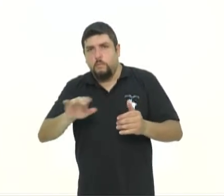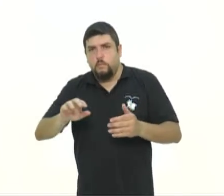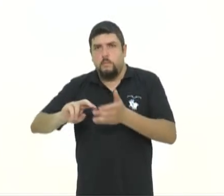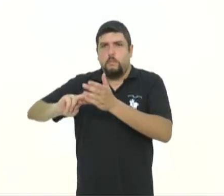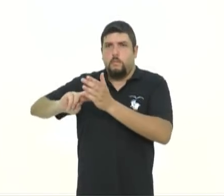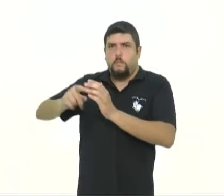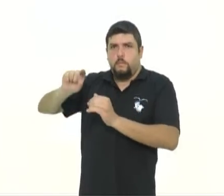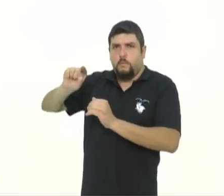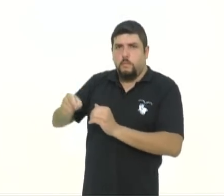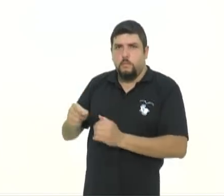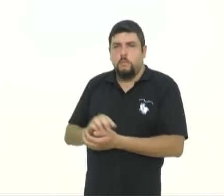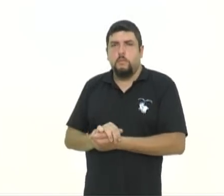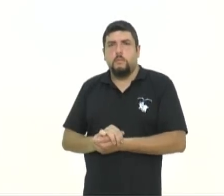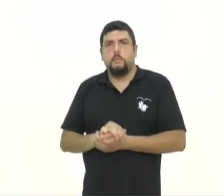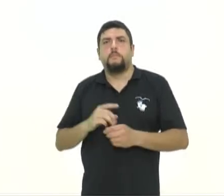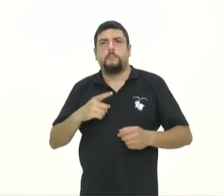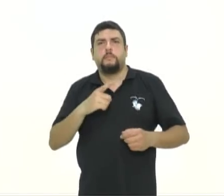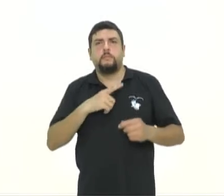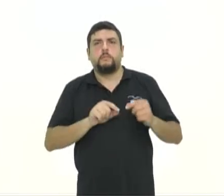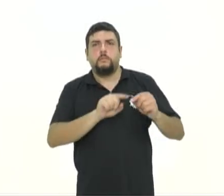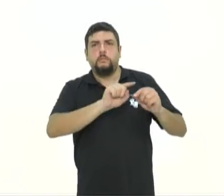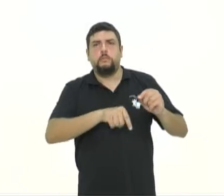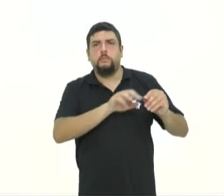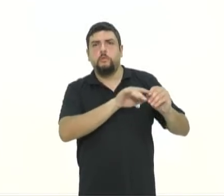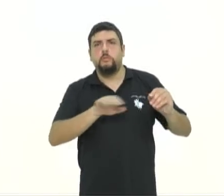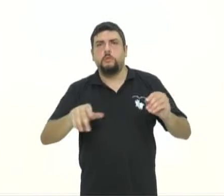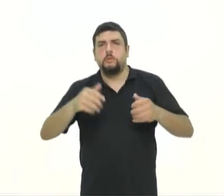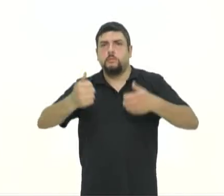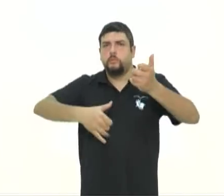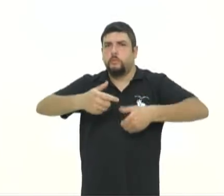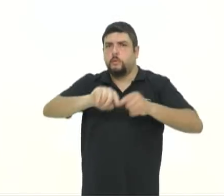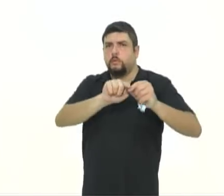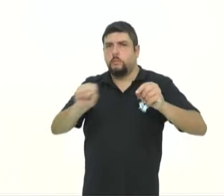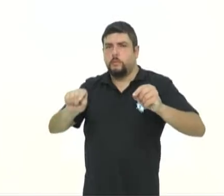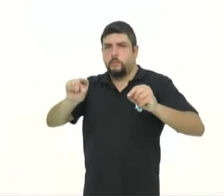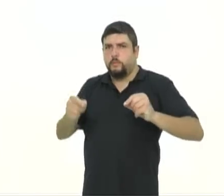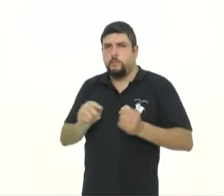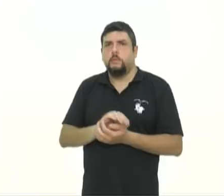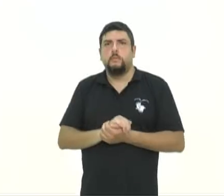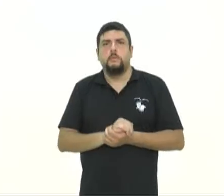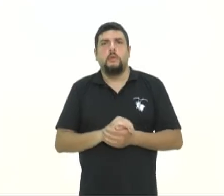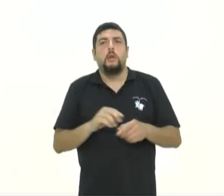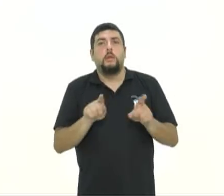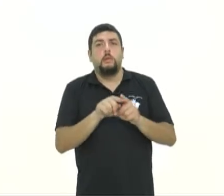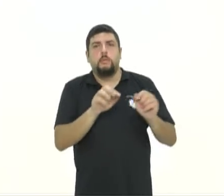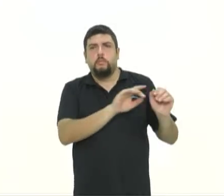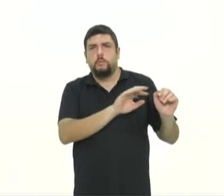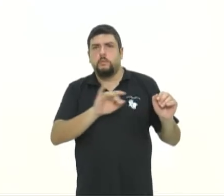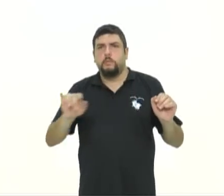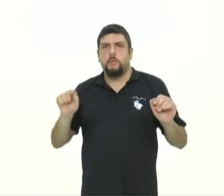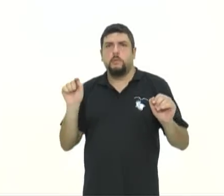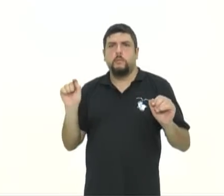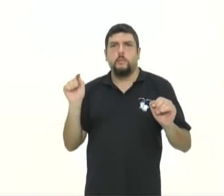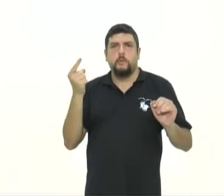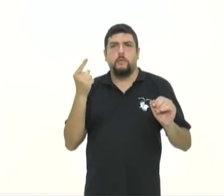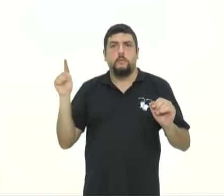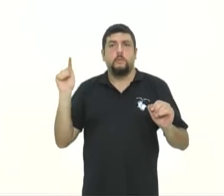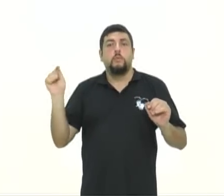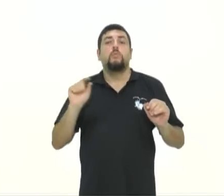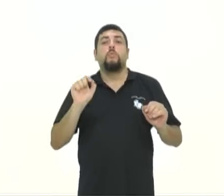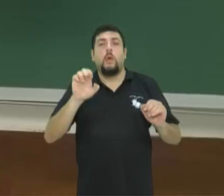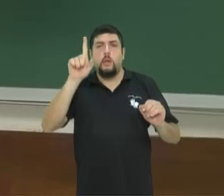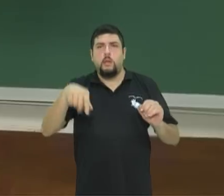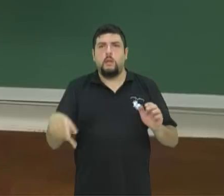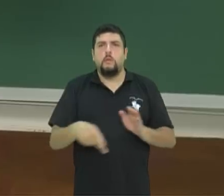Então introduziu aqui uma explicação entre vírgulas, ok? E o ponto final conclui o pensamento, né? Quando termina aqui,